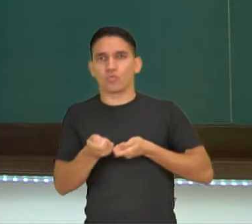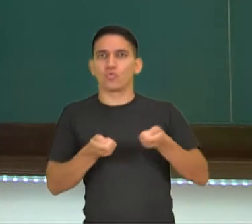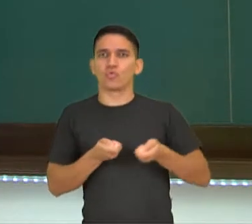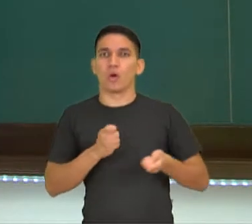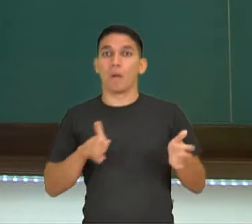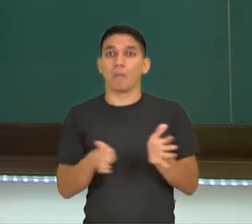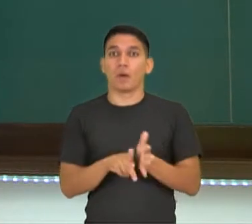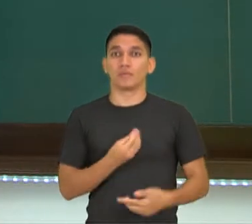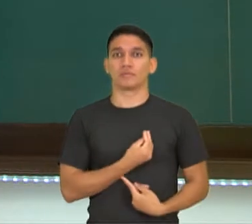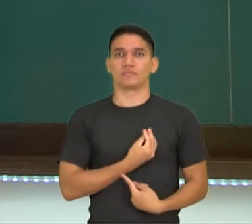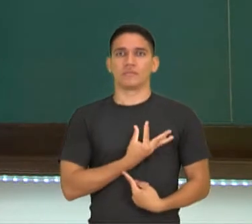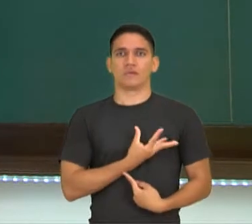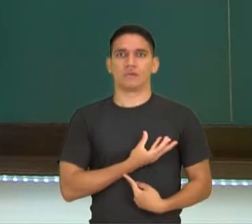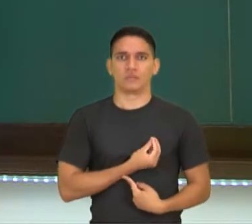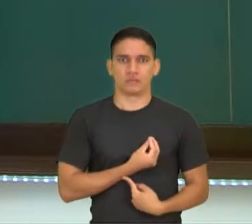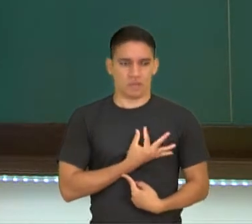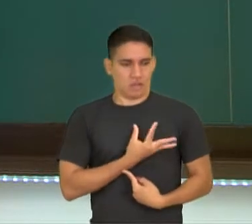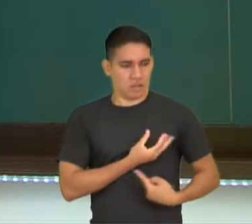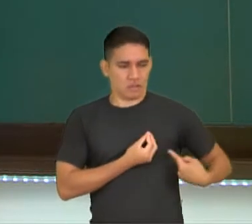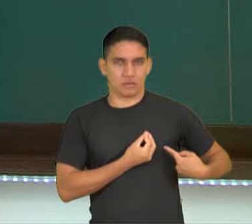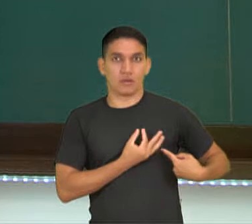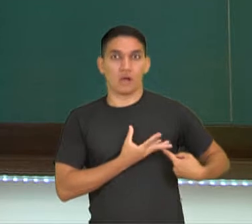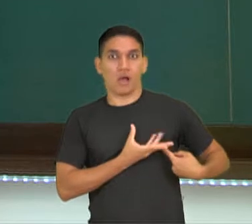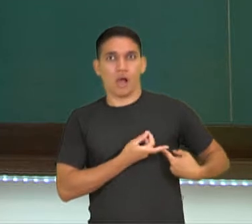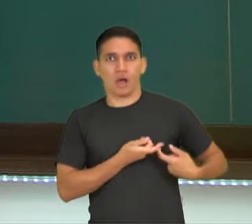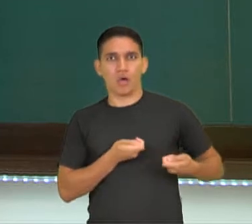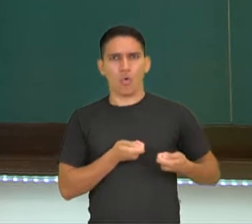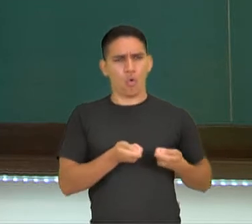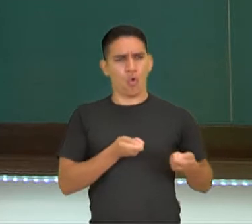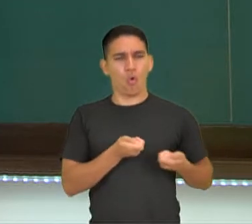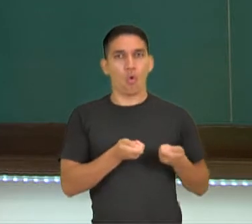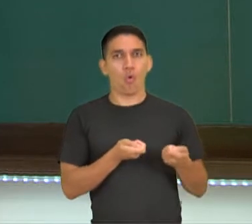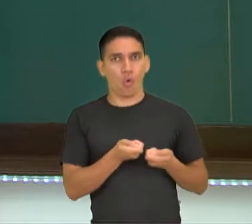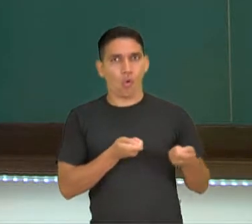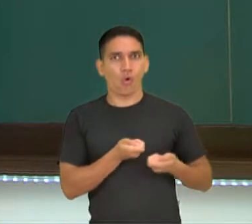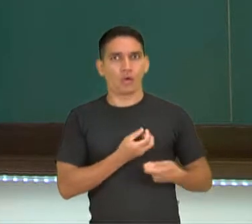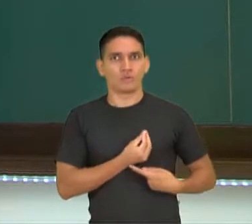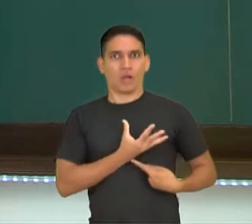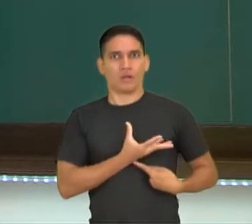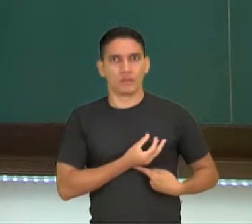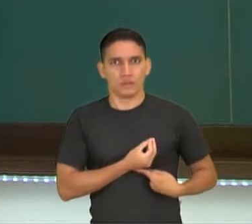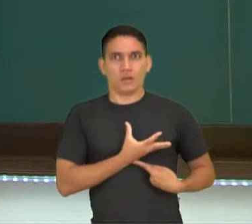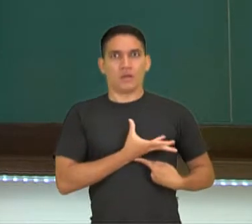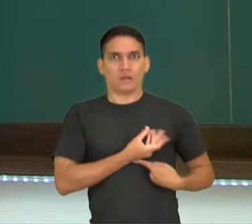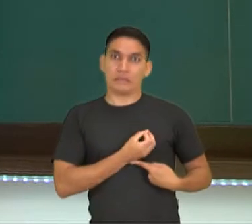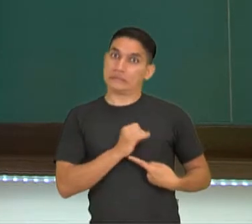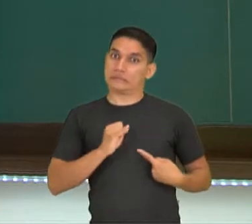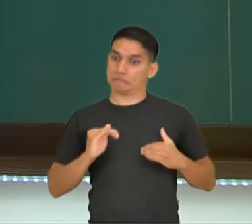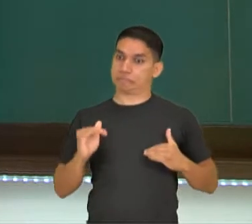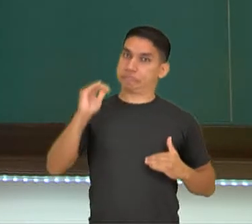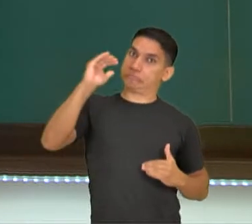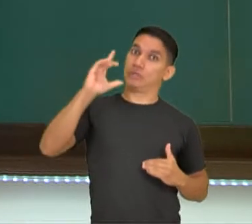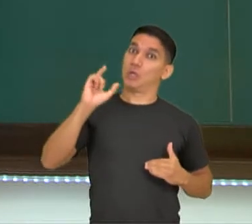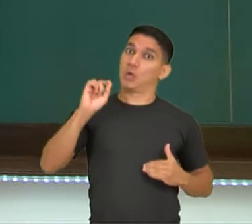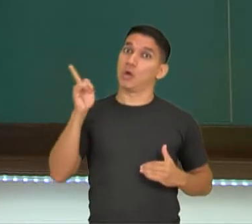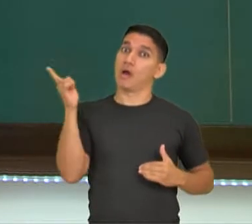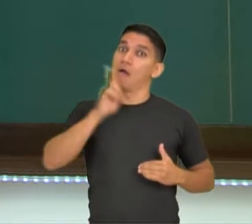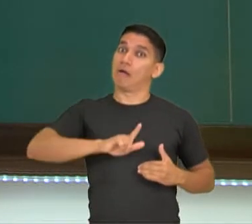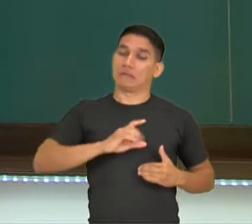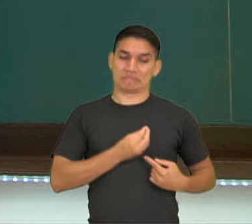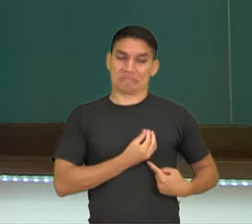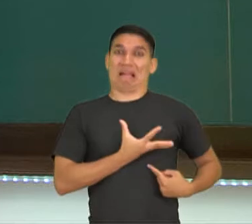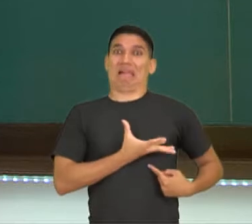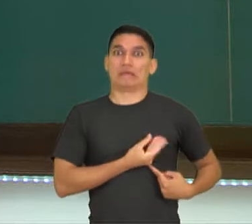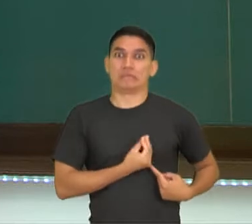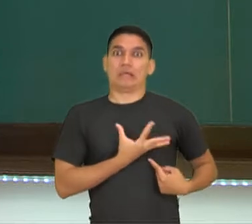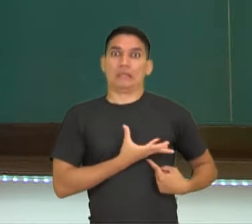arterial. Exatamente, ele ajuda a dar uma equilibrada, né? Lógico que se for demais, a pressão vai